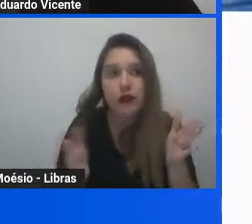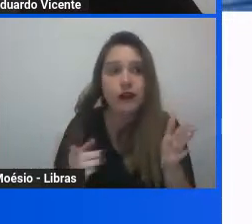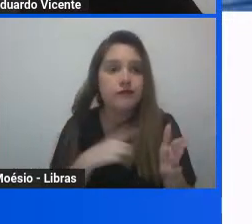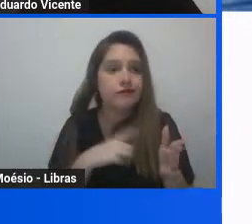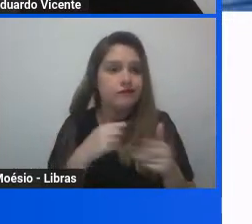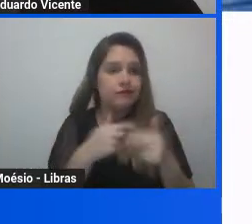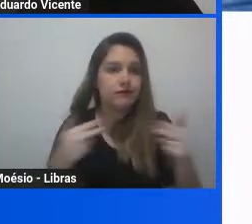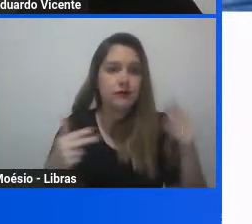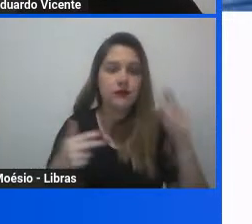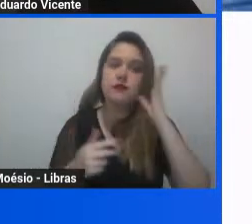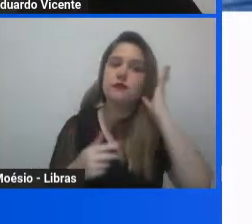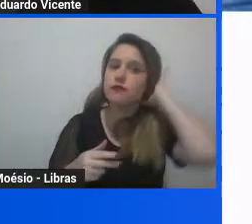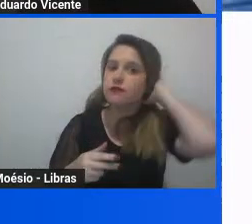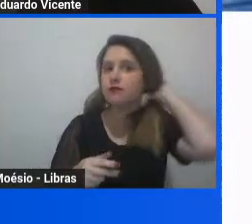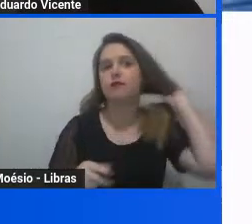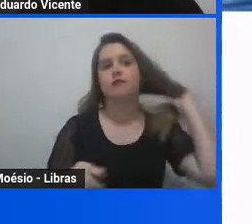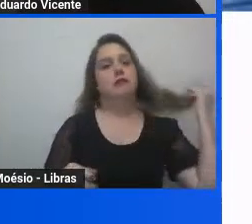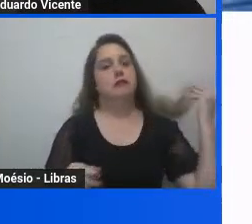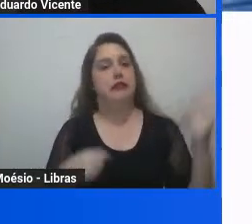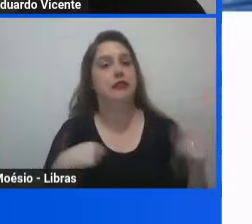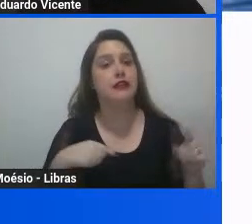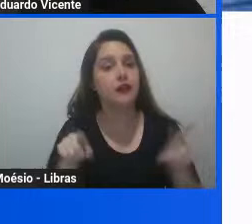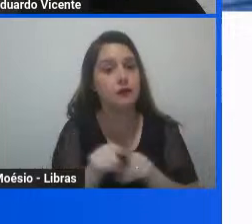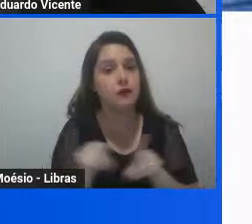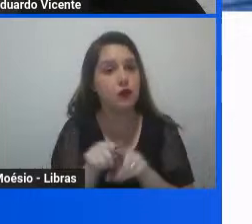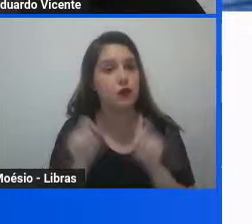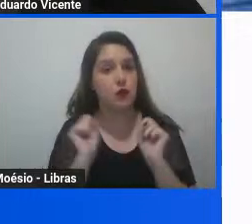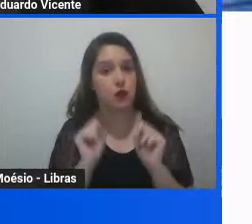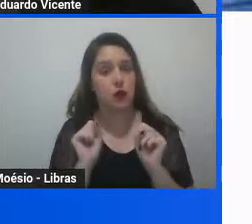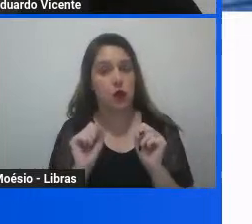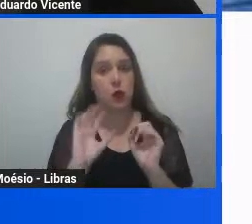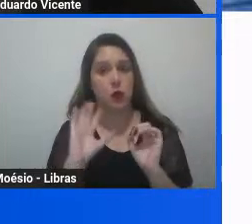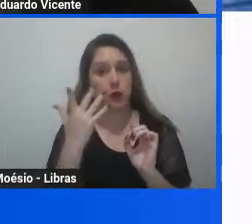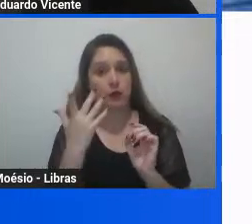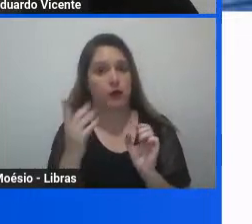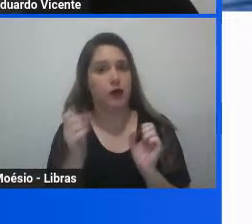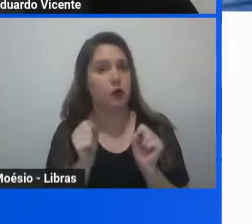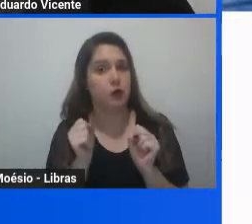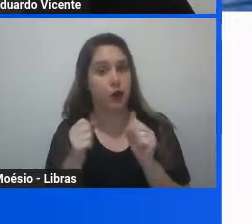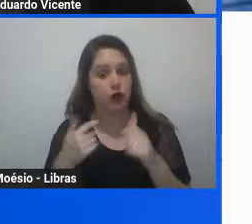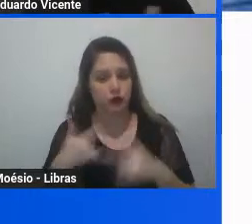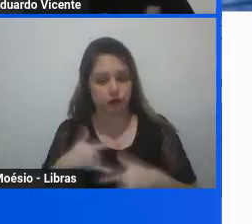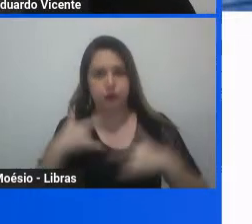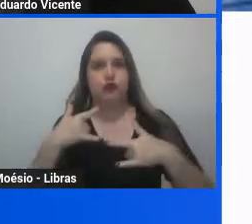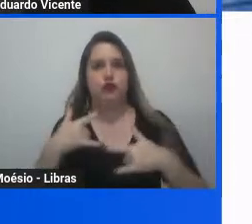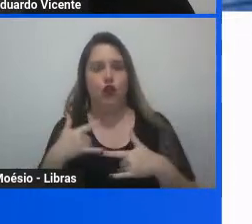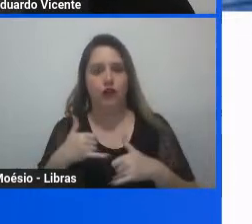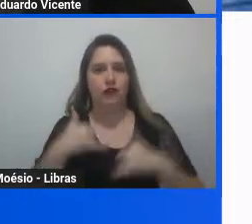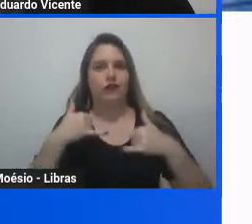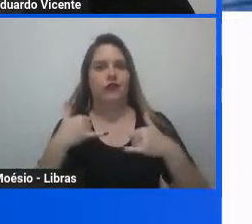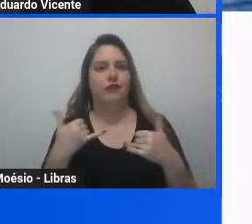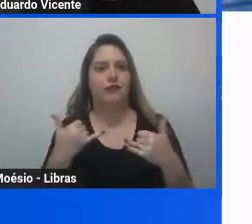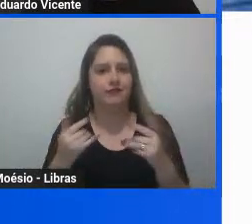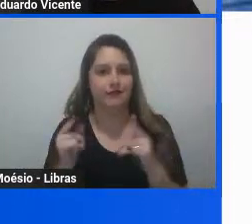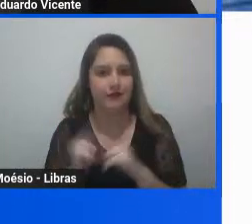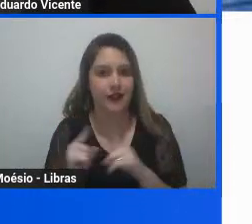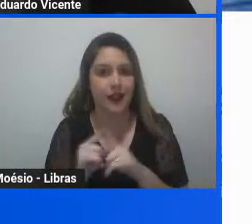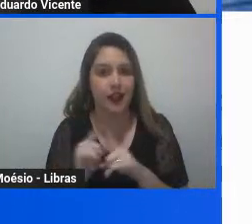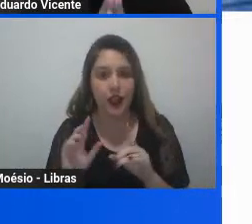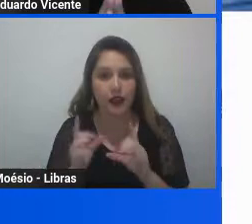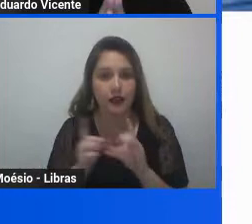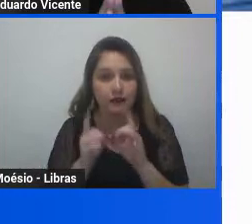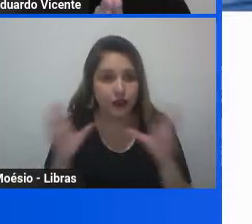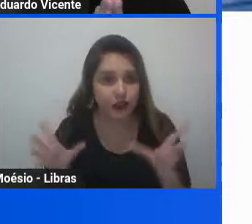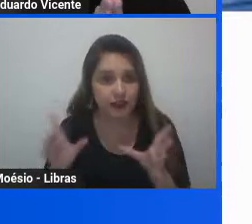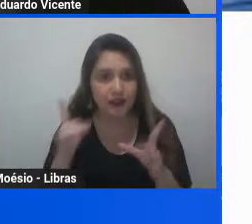a rede elétrica está ativa. Eu posso entrar? Será que eu não posso tomar choque? Eu tenho risco? Por que então eu vou deixar morrer? A ideia não é